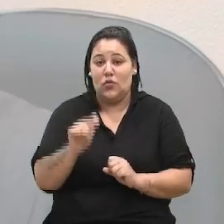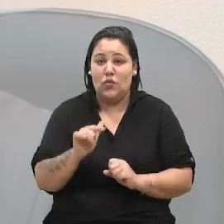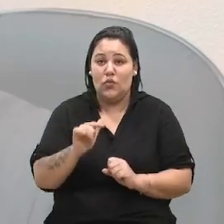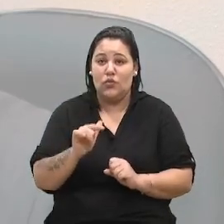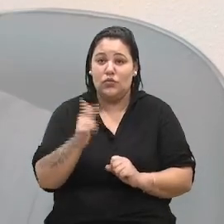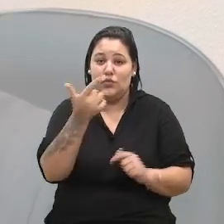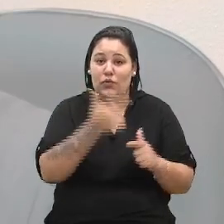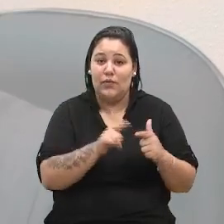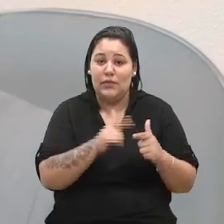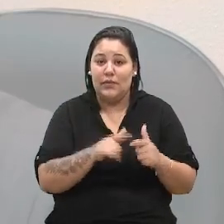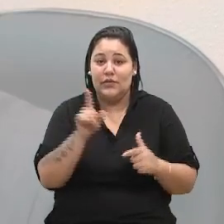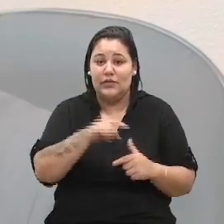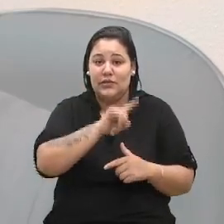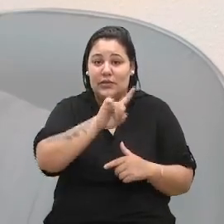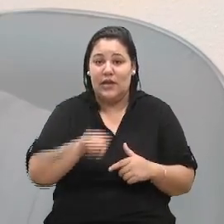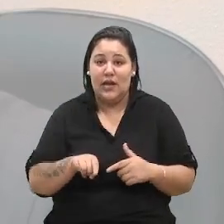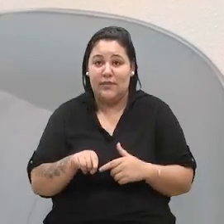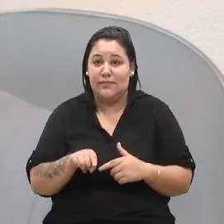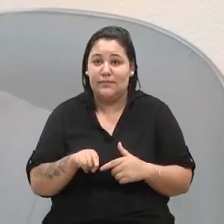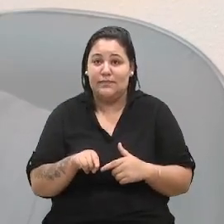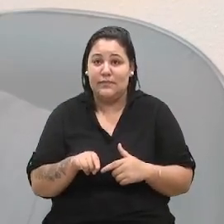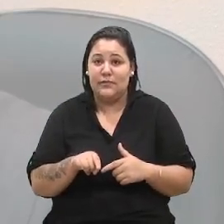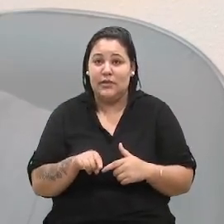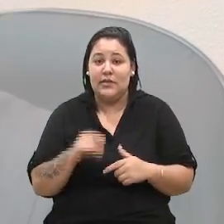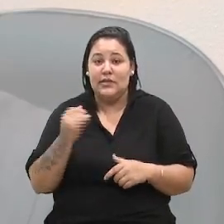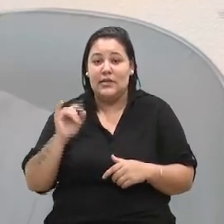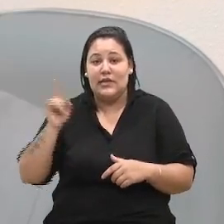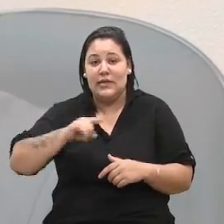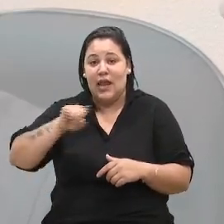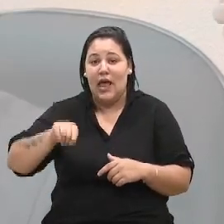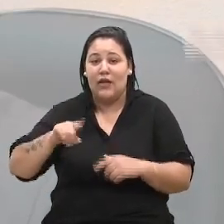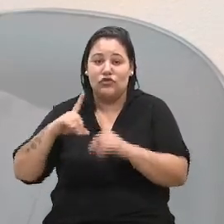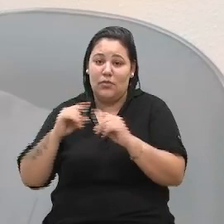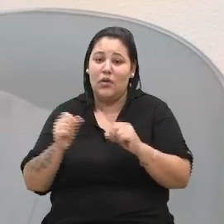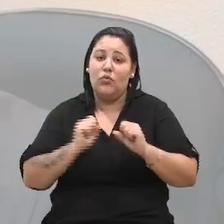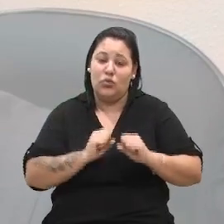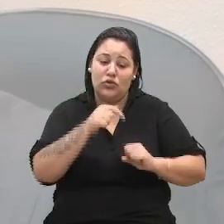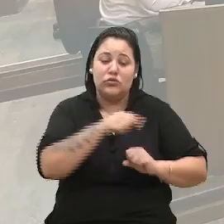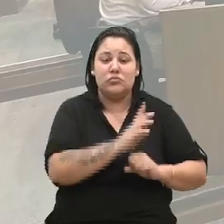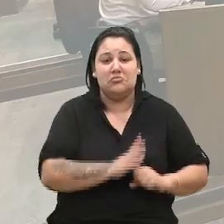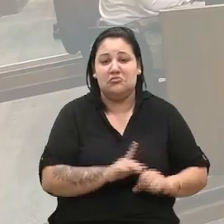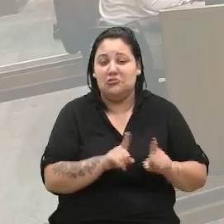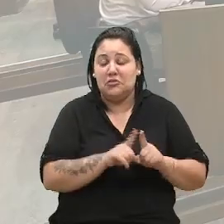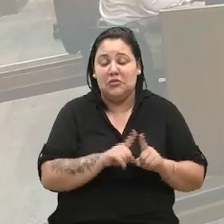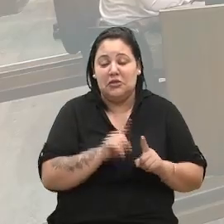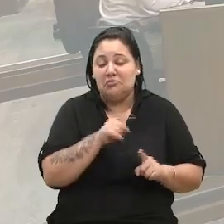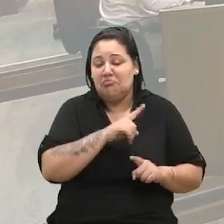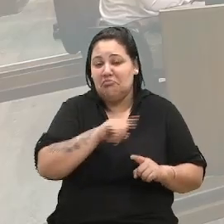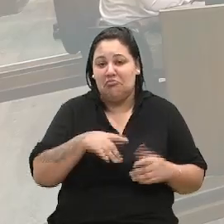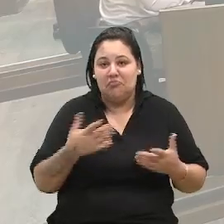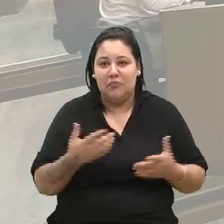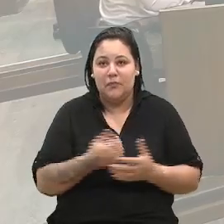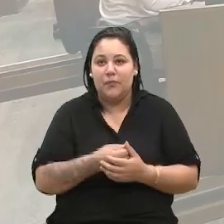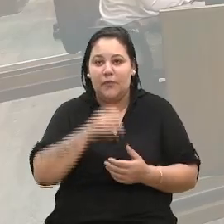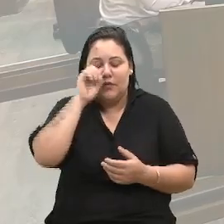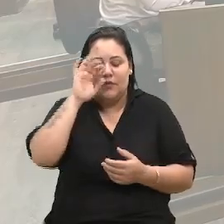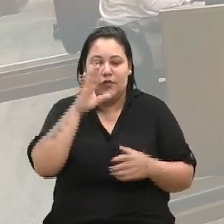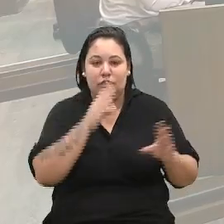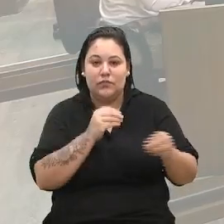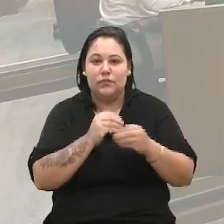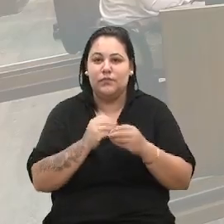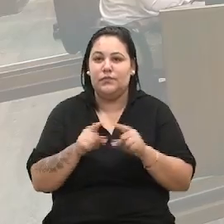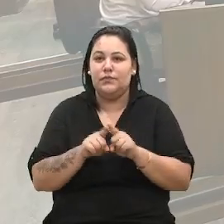também, né? Se cancela por aqui, pode cancelar por lá. Enfim, vereador Fiuza pediu uma parte. Obrigado, vereador Felipe. Parabenizar aí